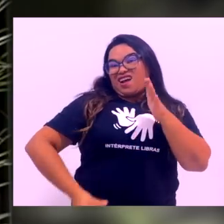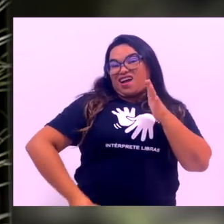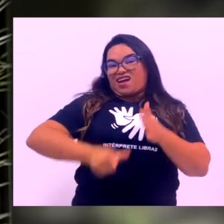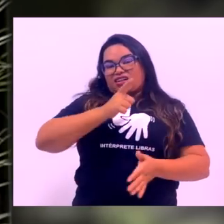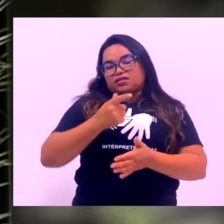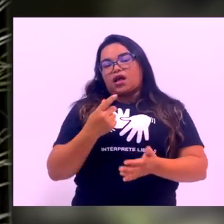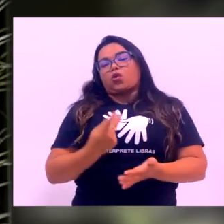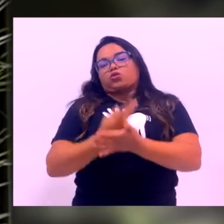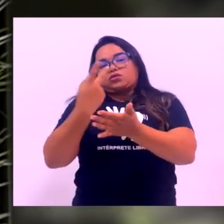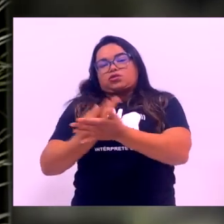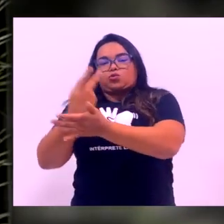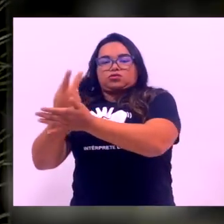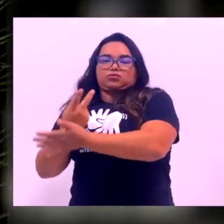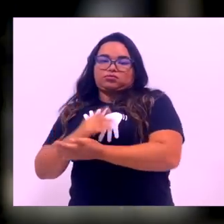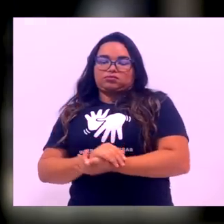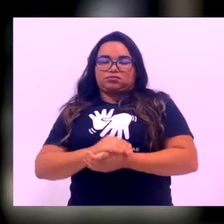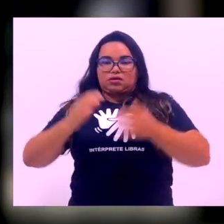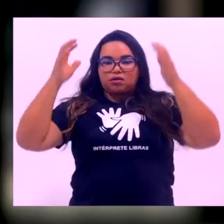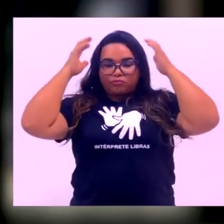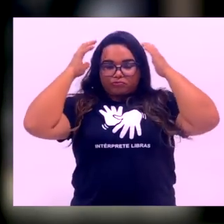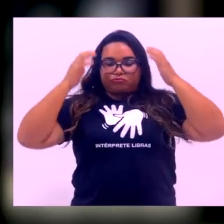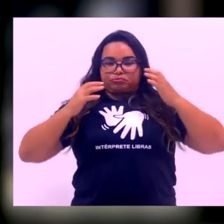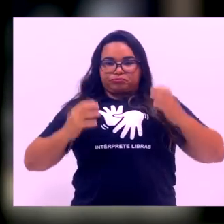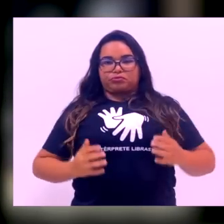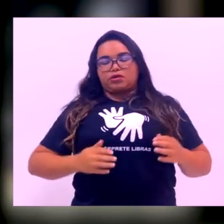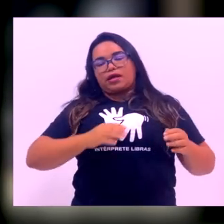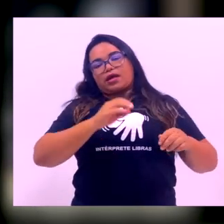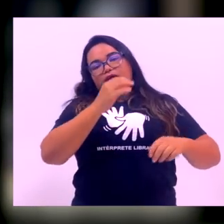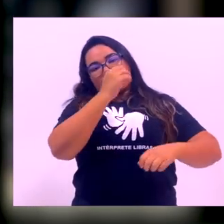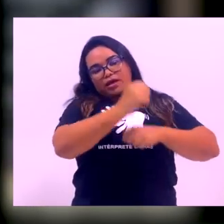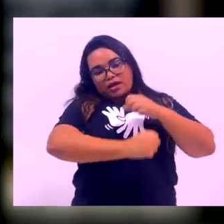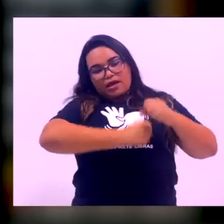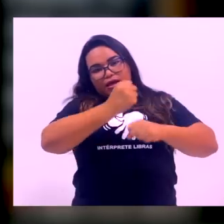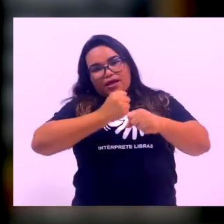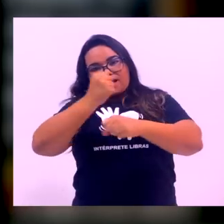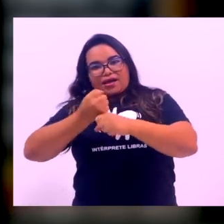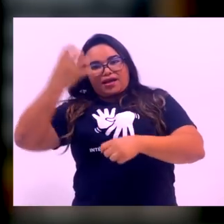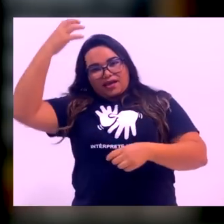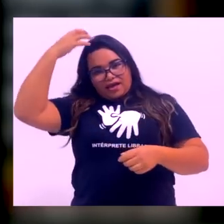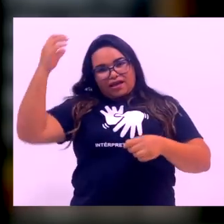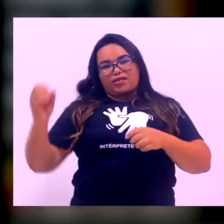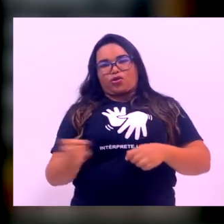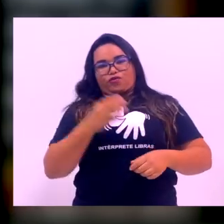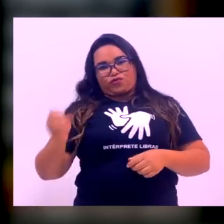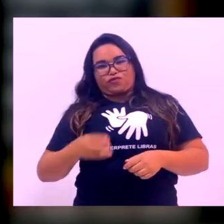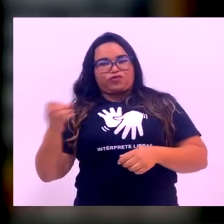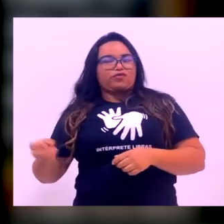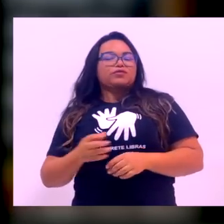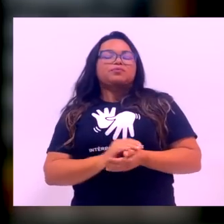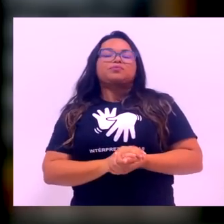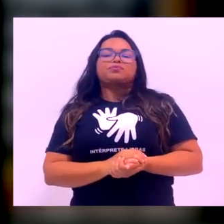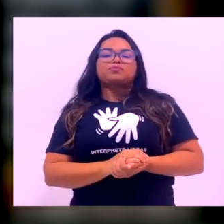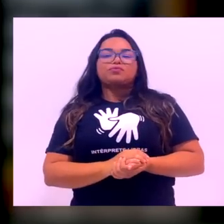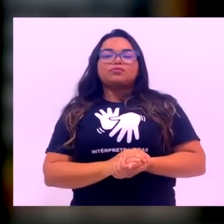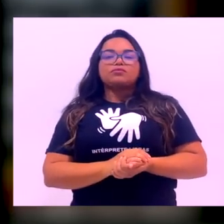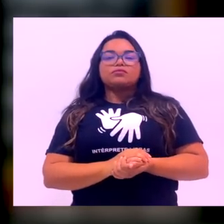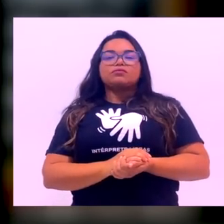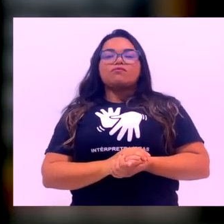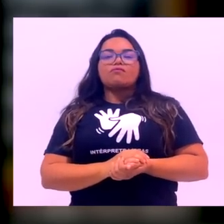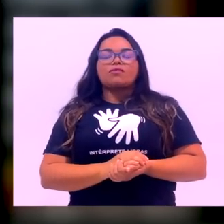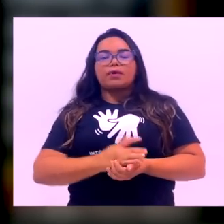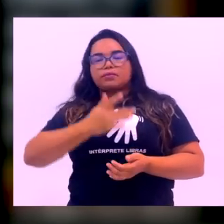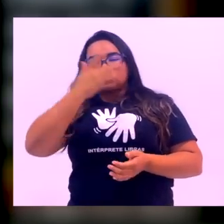eventos. Então, este poderoso reino de Roma veio para destruir. O historiador Charles